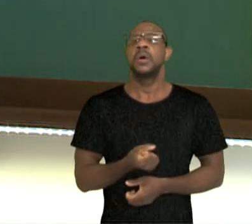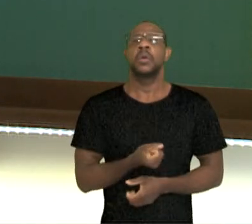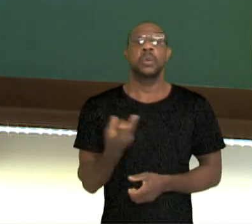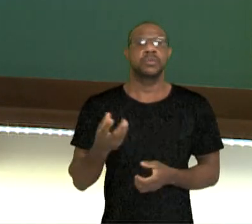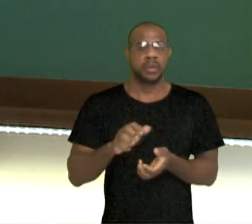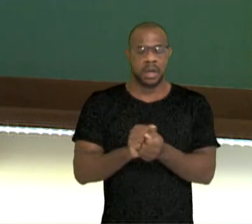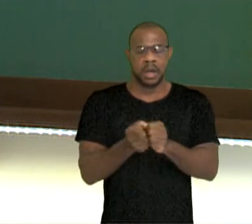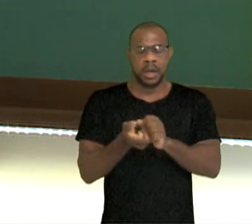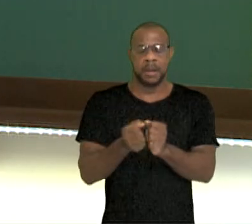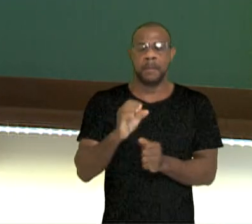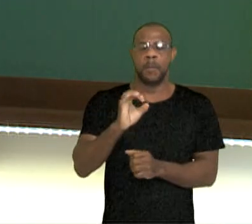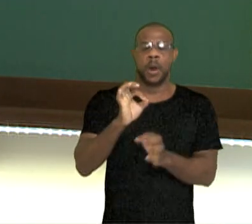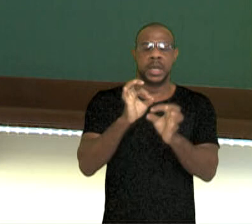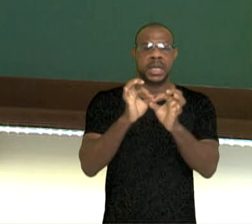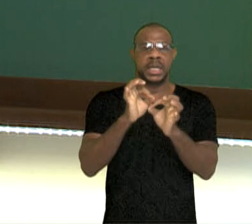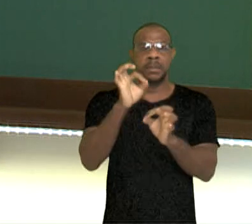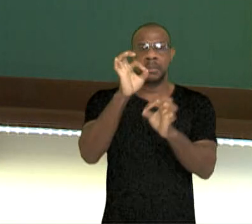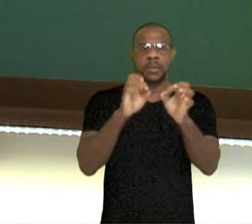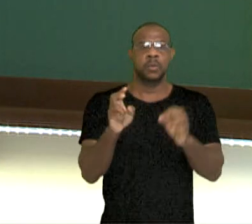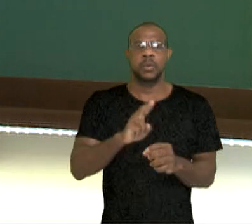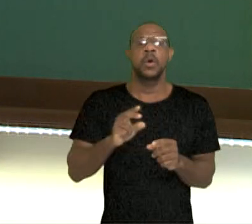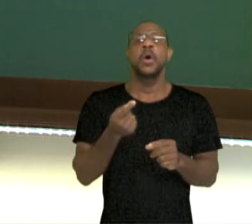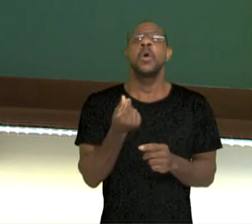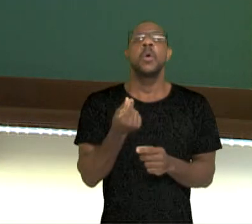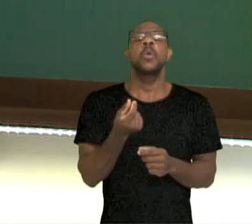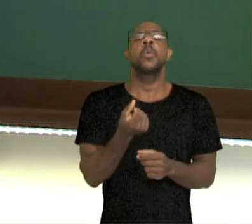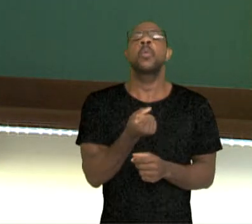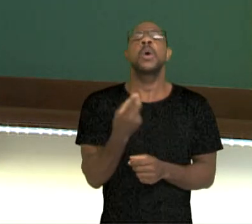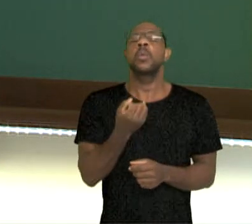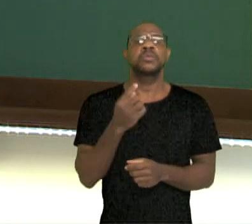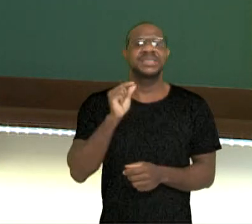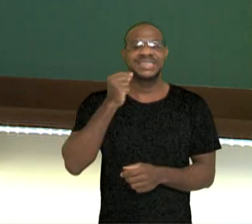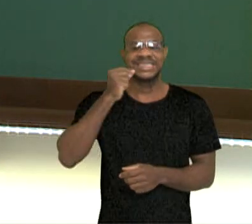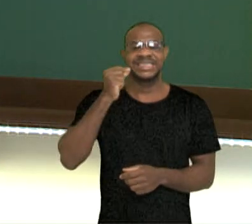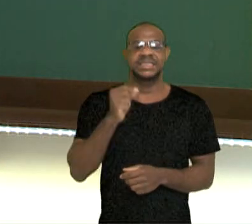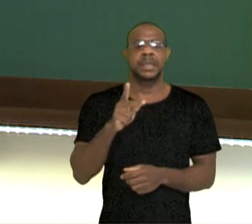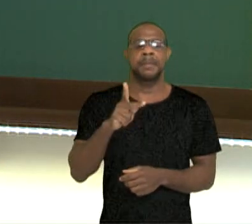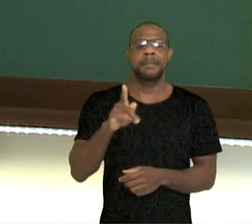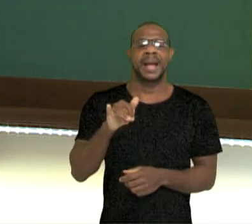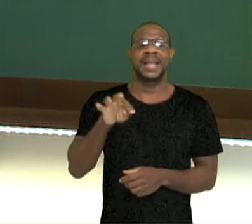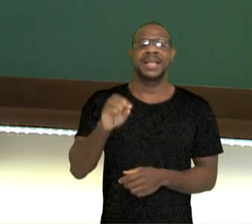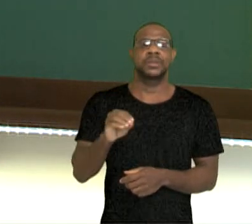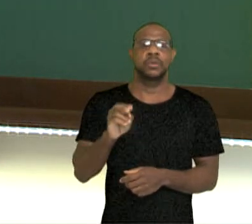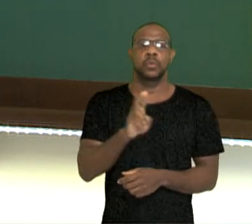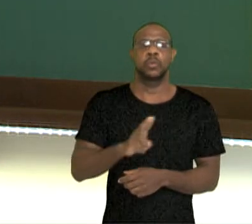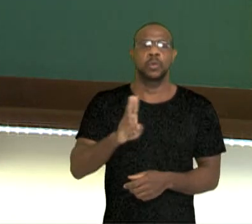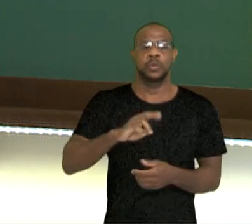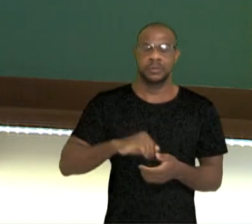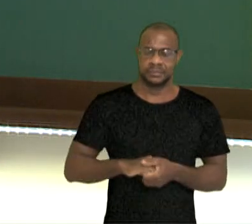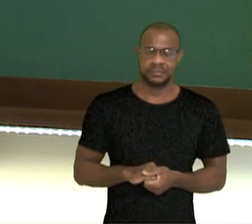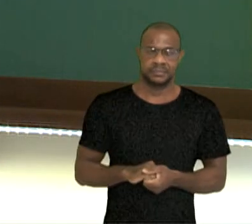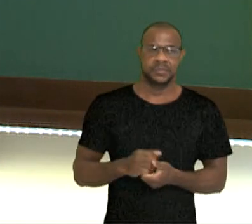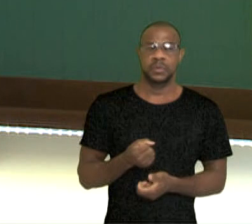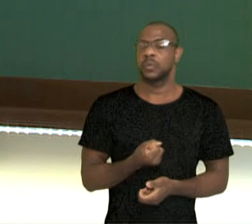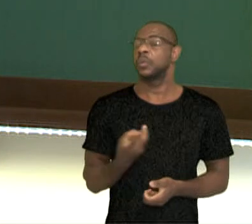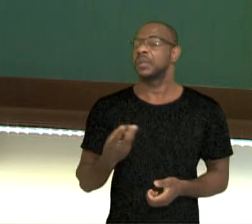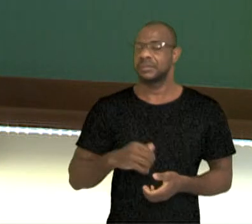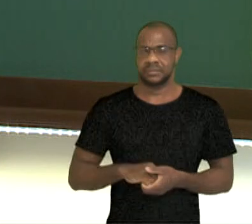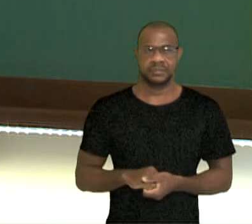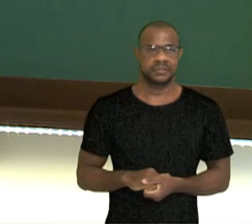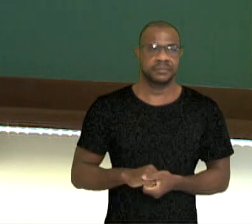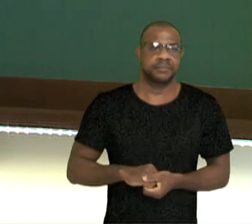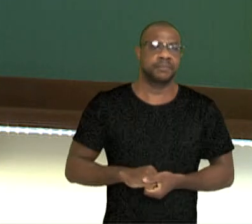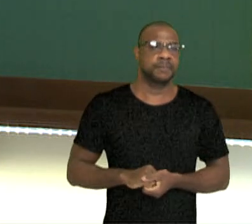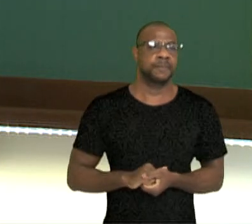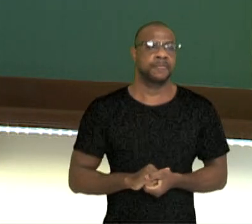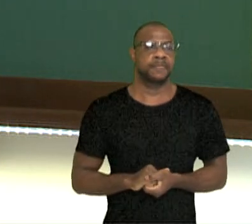foi? Quantos palitos ela utilizou? Isso tem nomes, tá? A gente já vai, eu já vou comentar com vocês